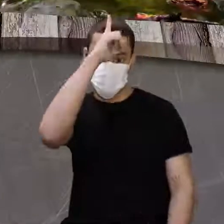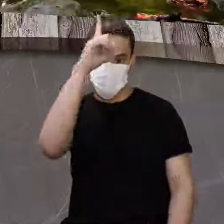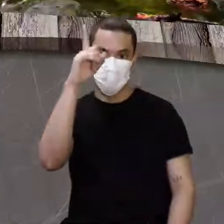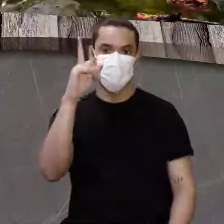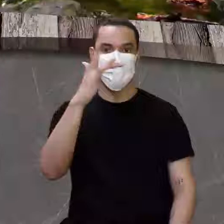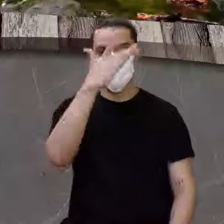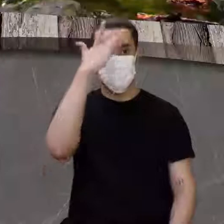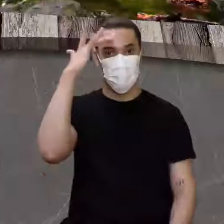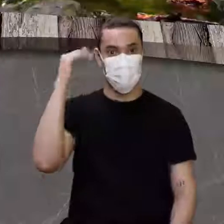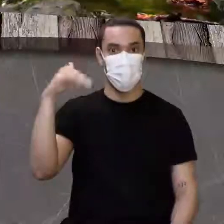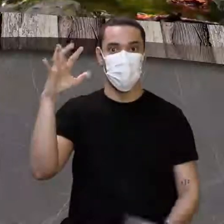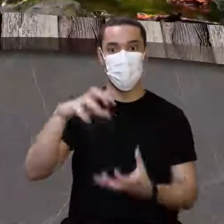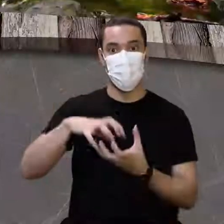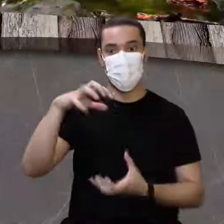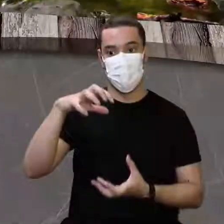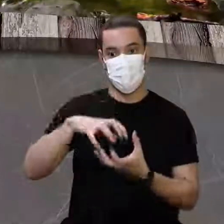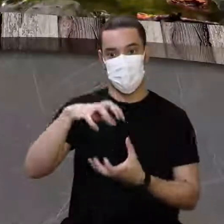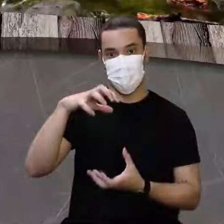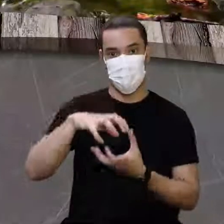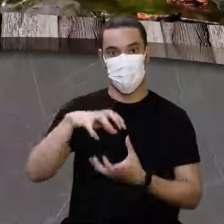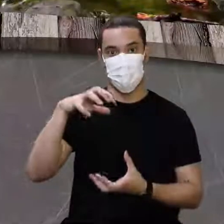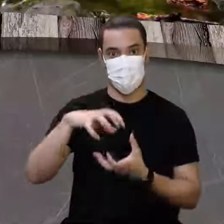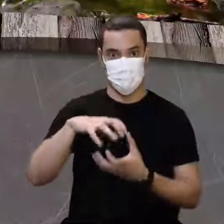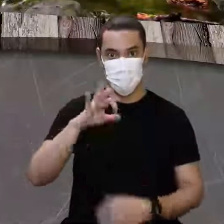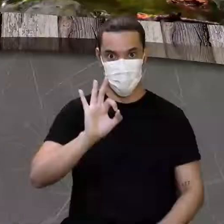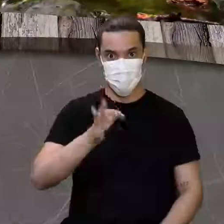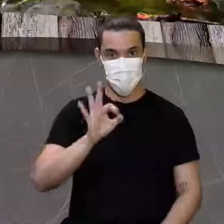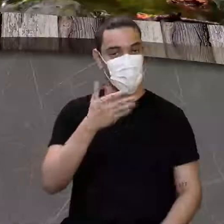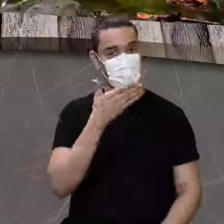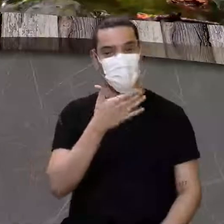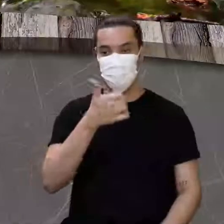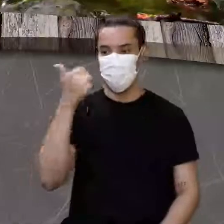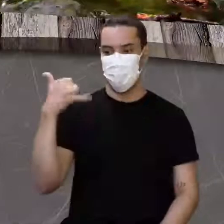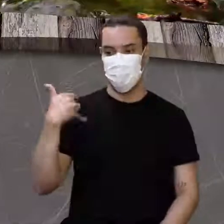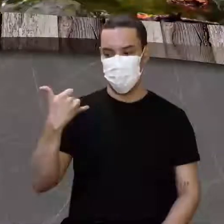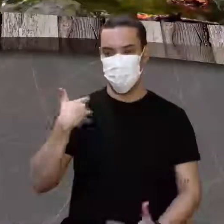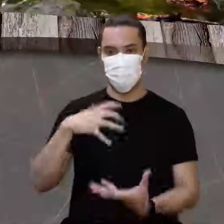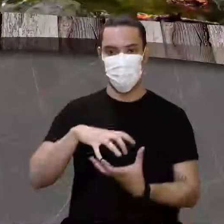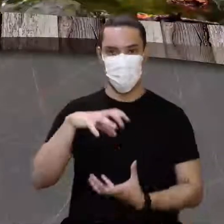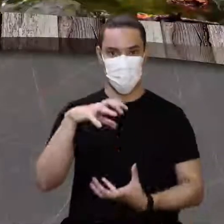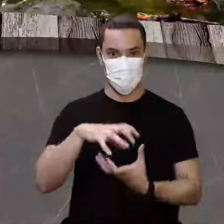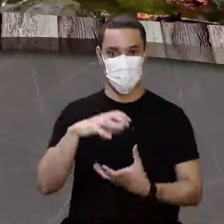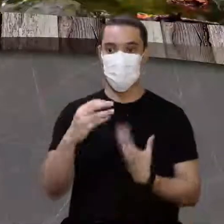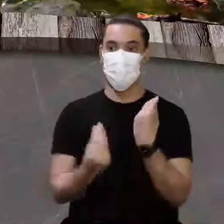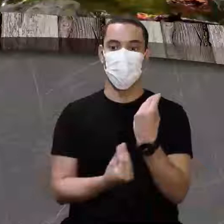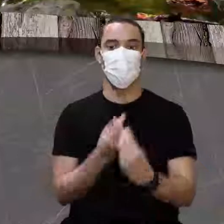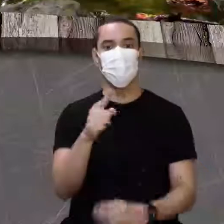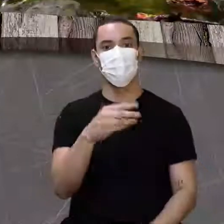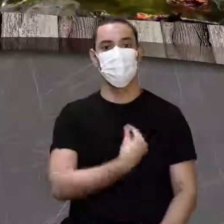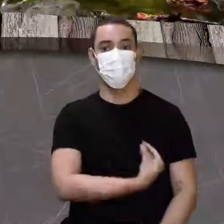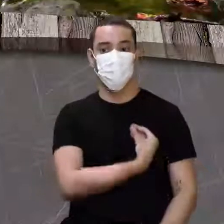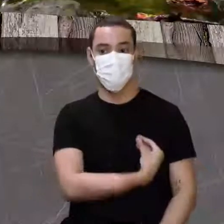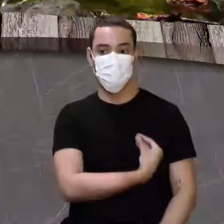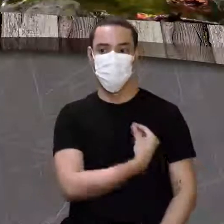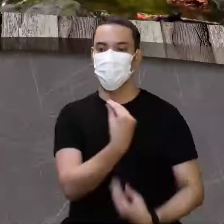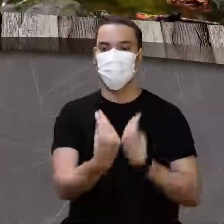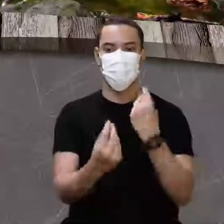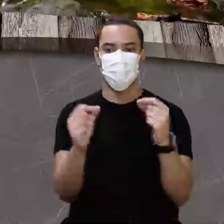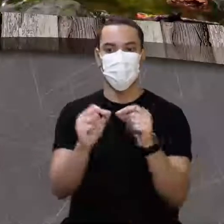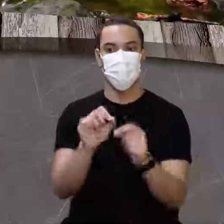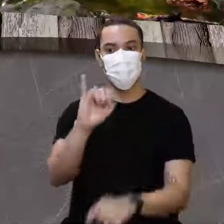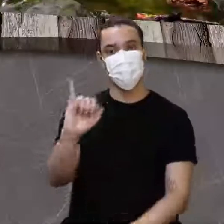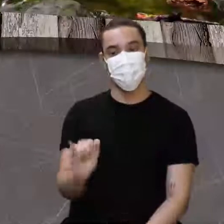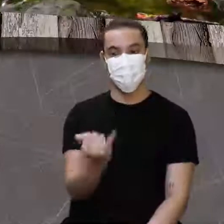uma pessoa de mais idade ou na melhor idade, né? Vai de como que você vê a vida e aquilo que você faz para